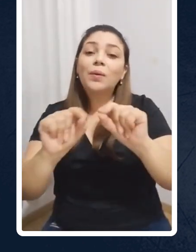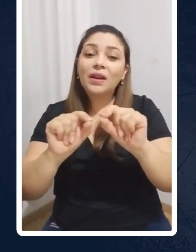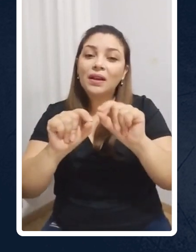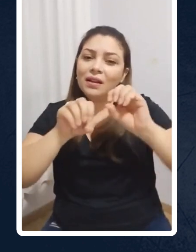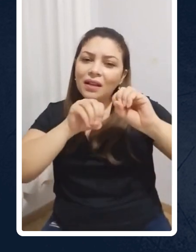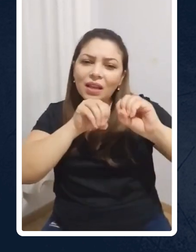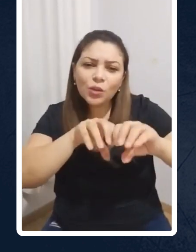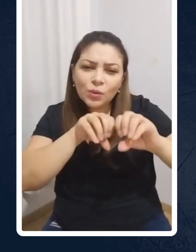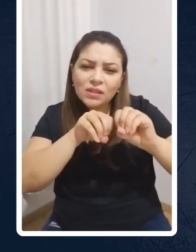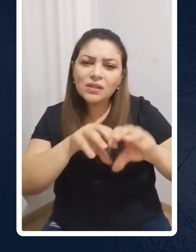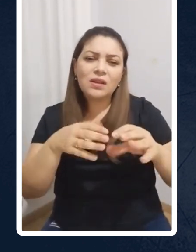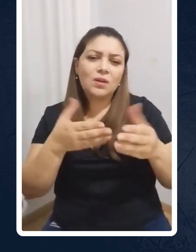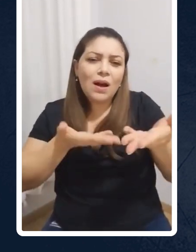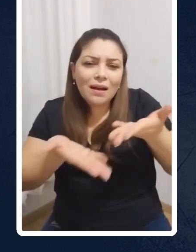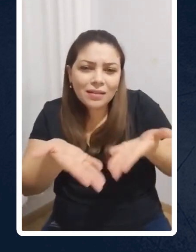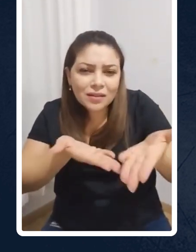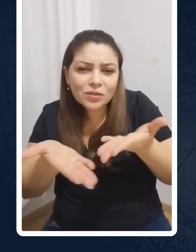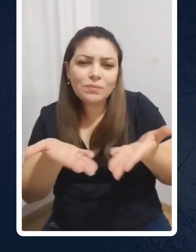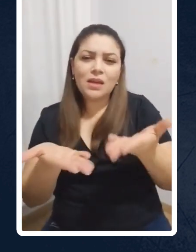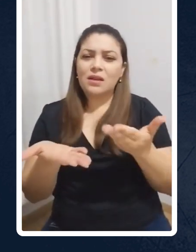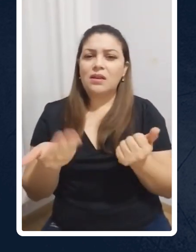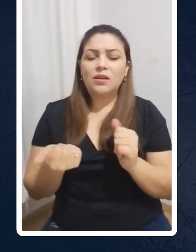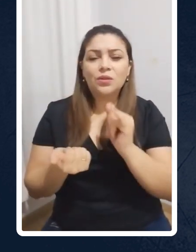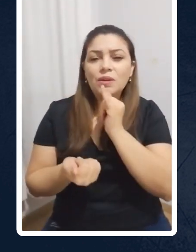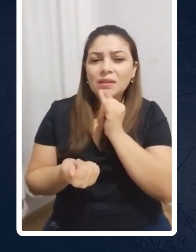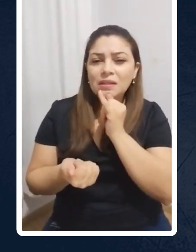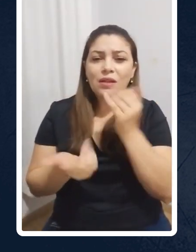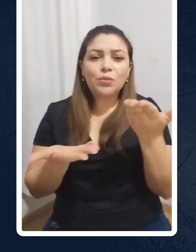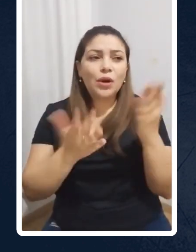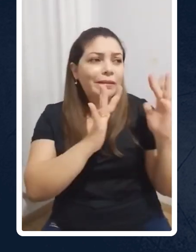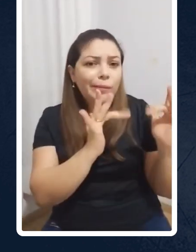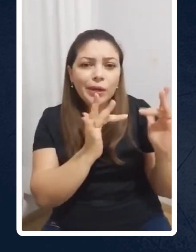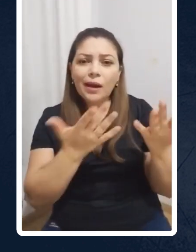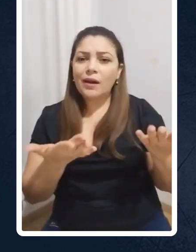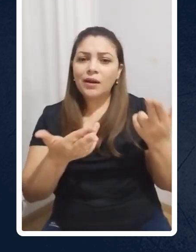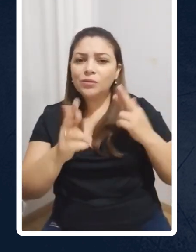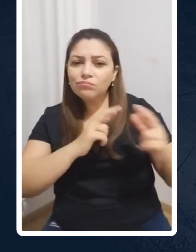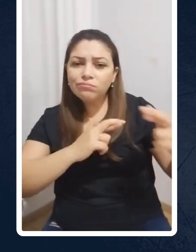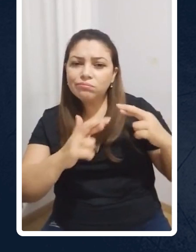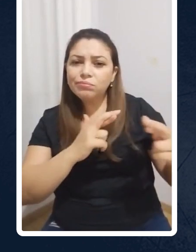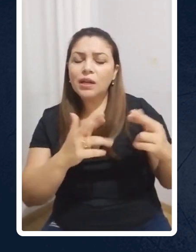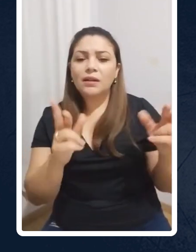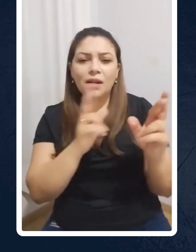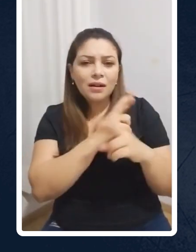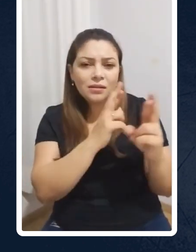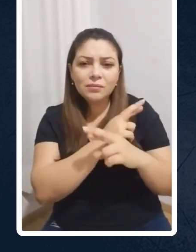atendimento do paciente, o atendimento do namorado, excelente trabalho,